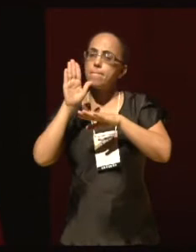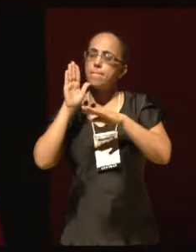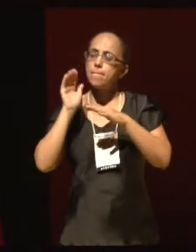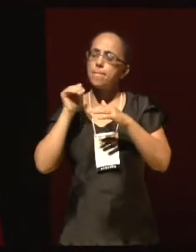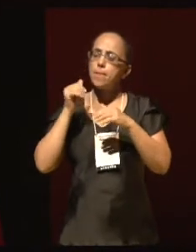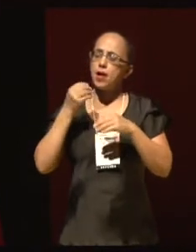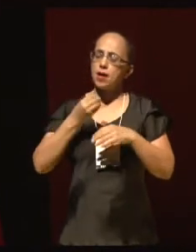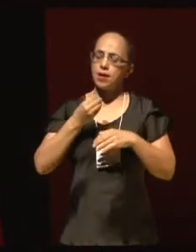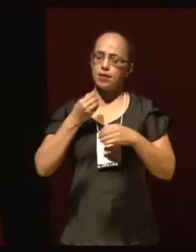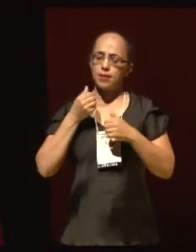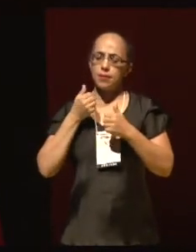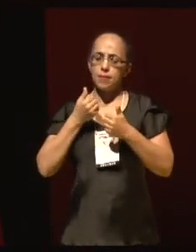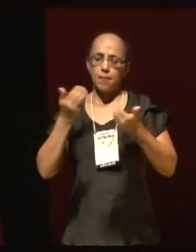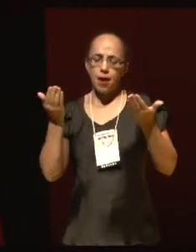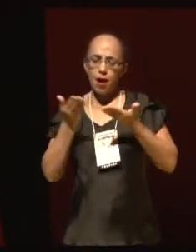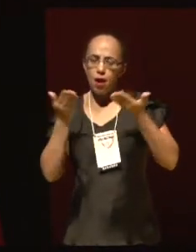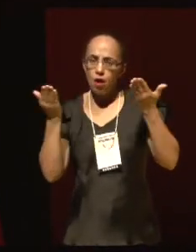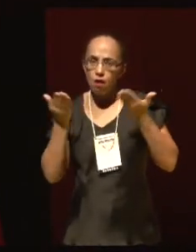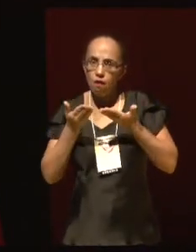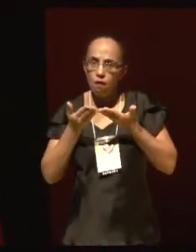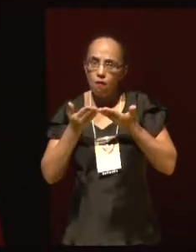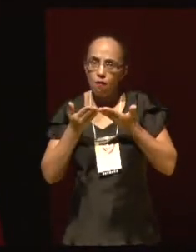vida, o esquece facilmente.